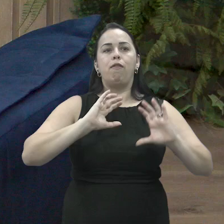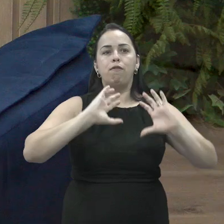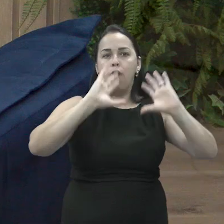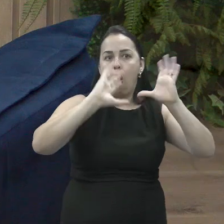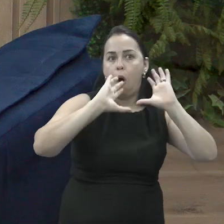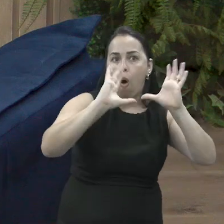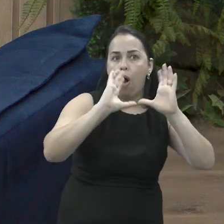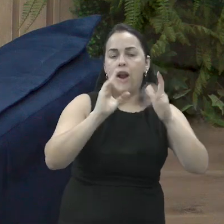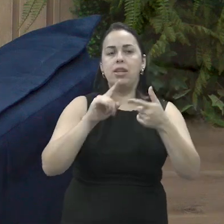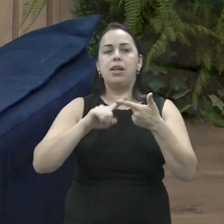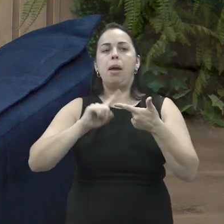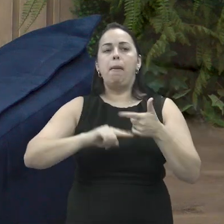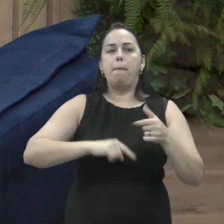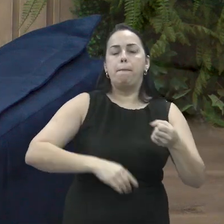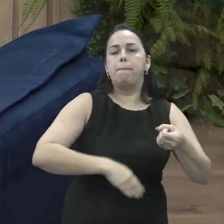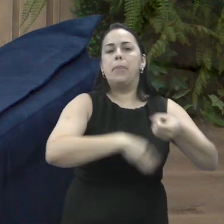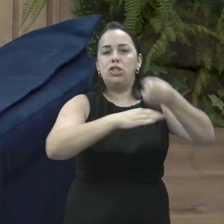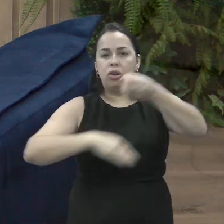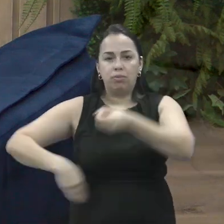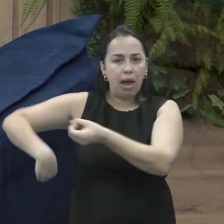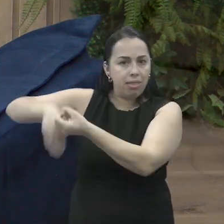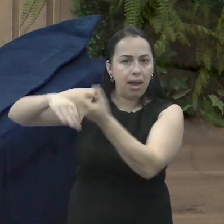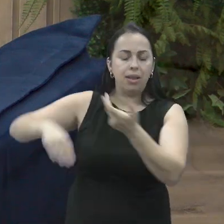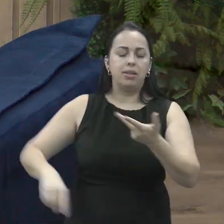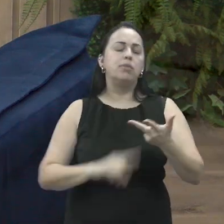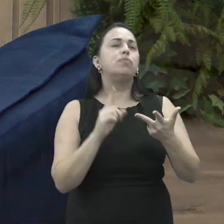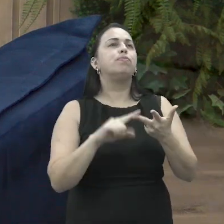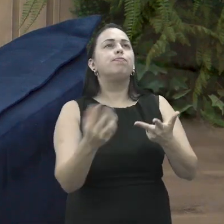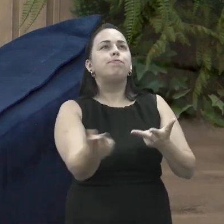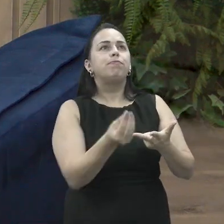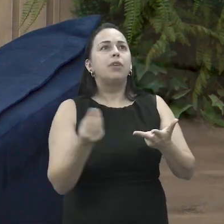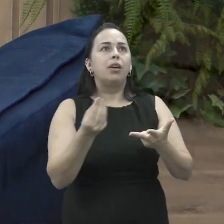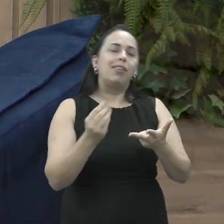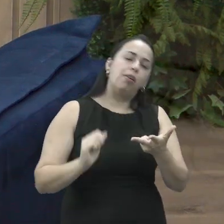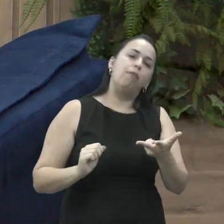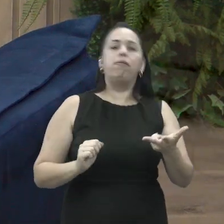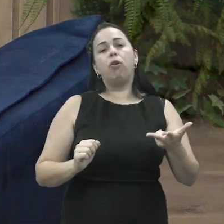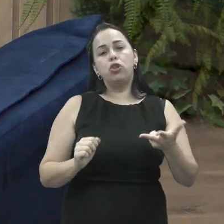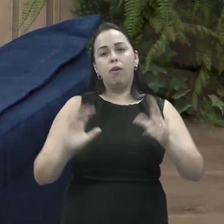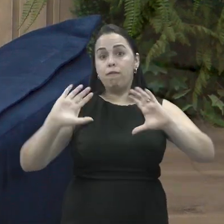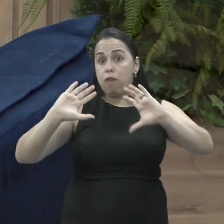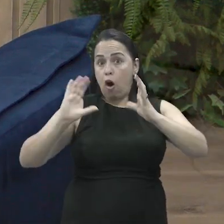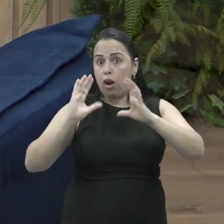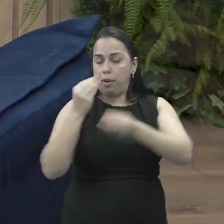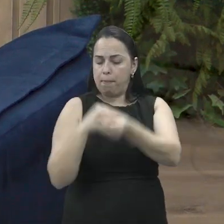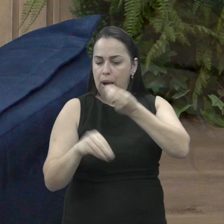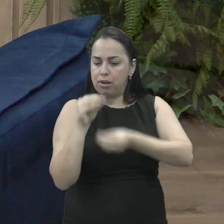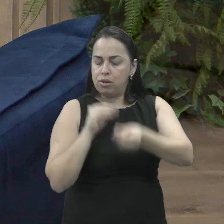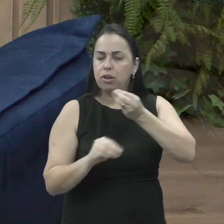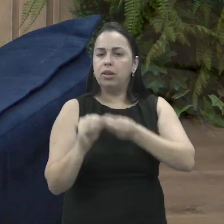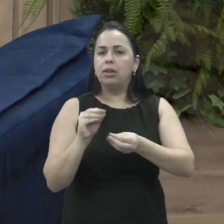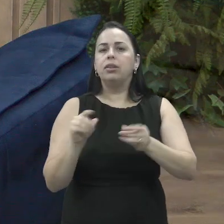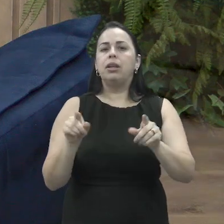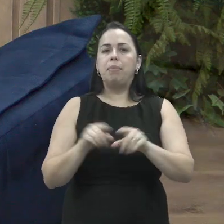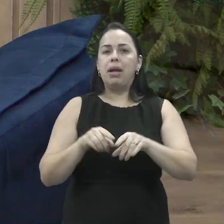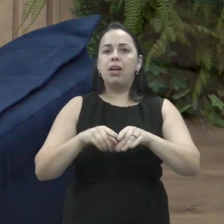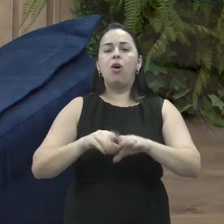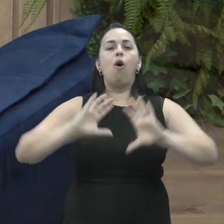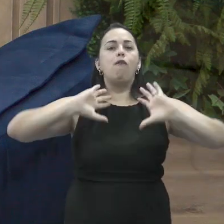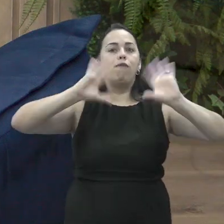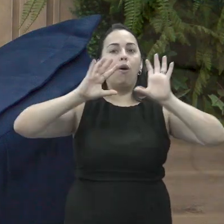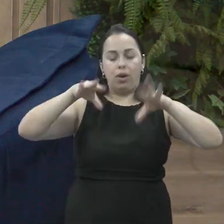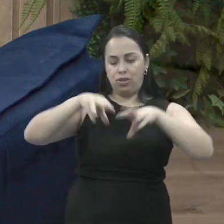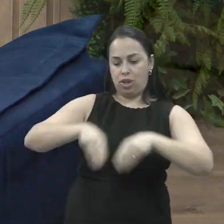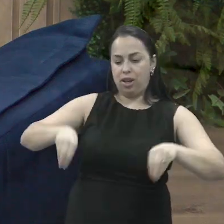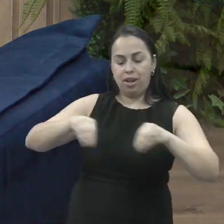esporte de areia, por exemplo. Voltou com tudo, o beach tênis, o futevôlei, próximo futebol, o vôlei